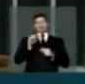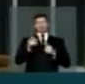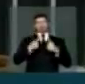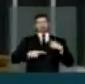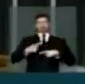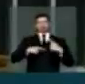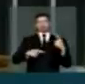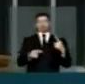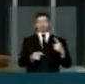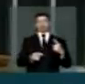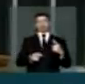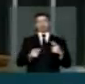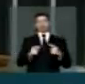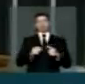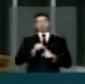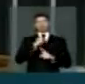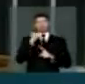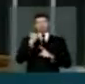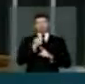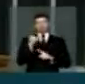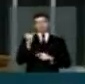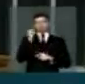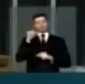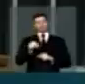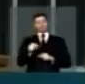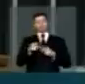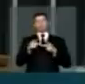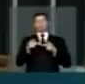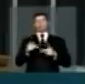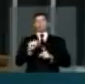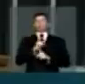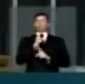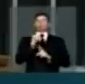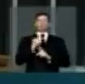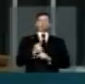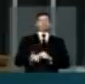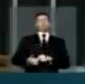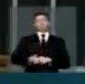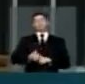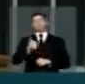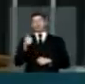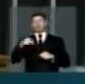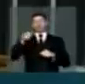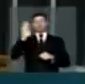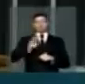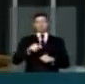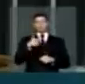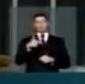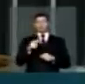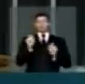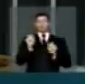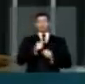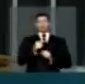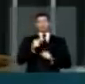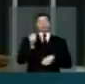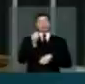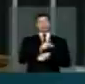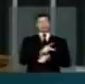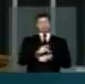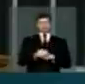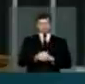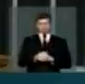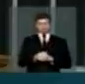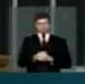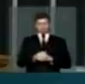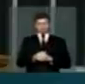o quanto isto socialmente é importante. Não existe um programa social melhor nesse país do que a aposentadoria,